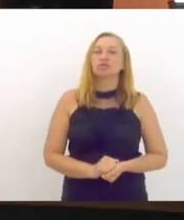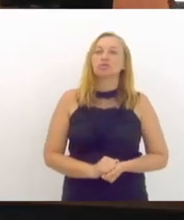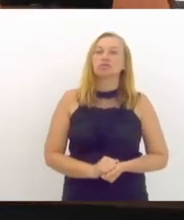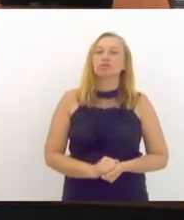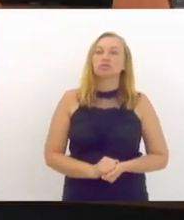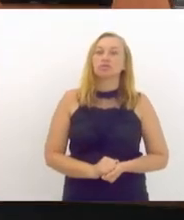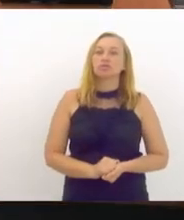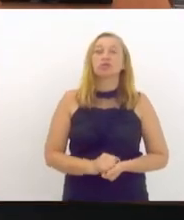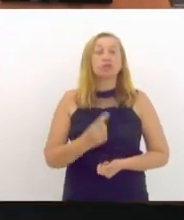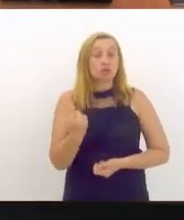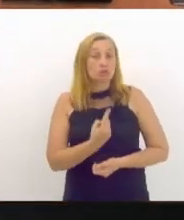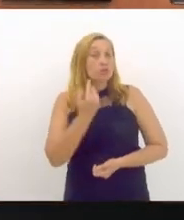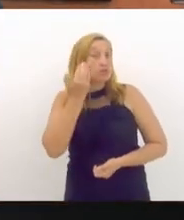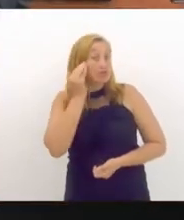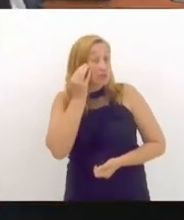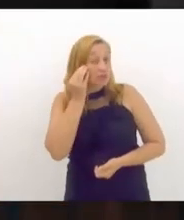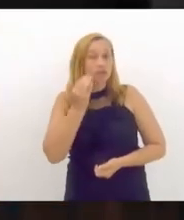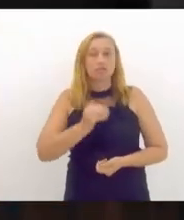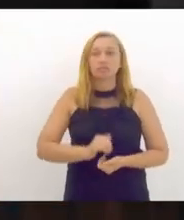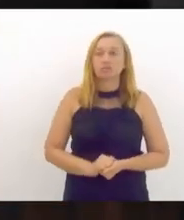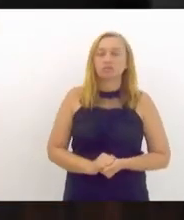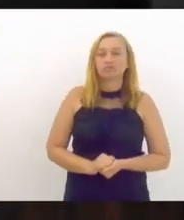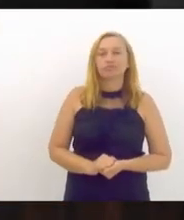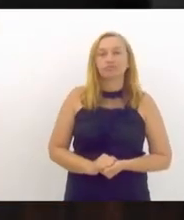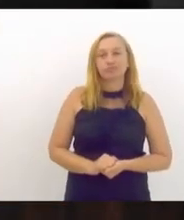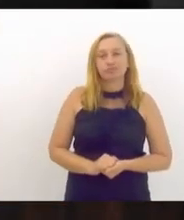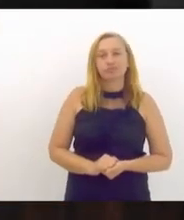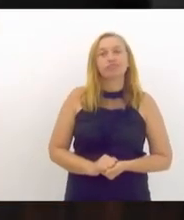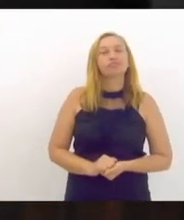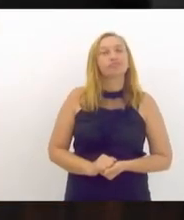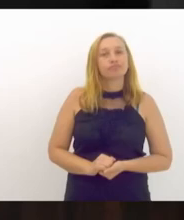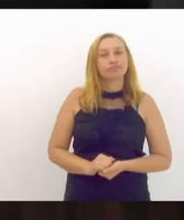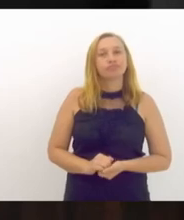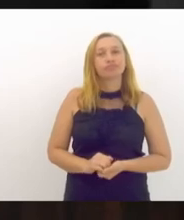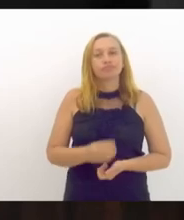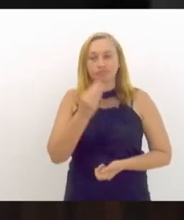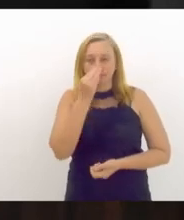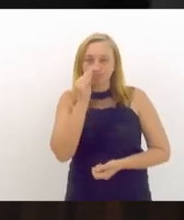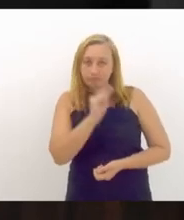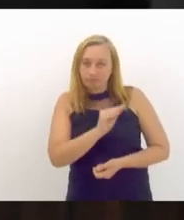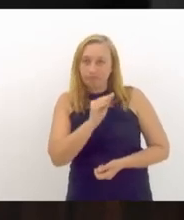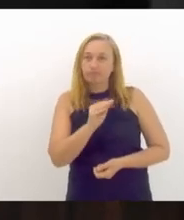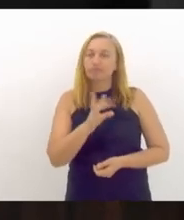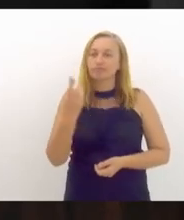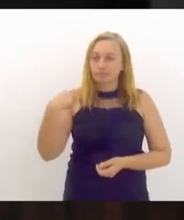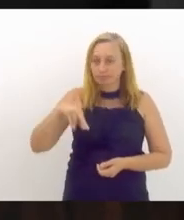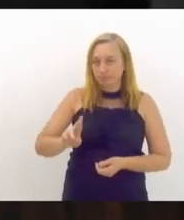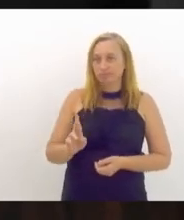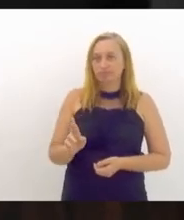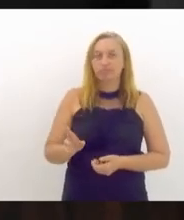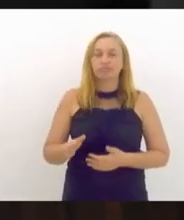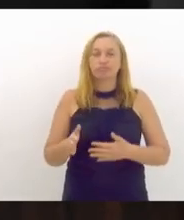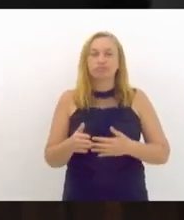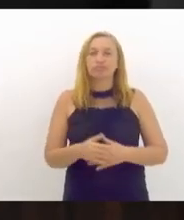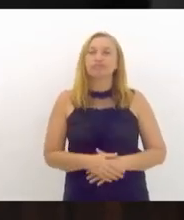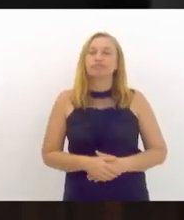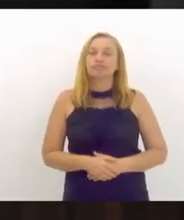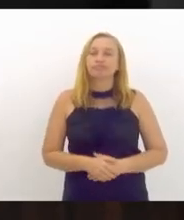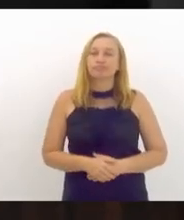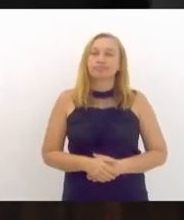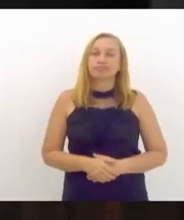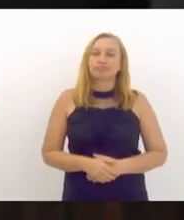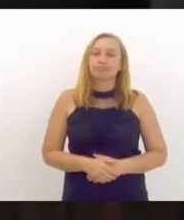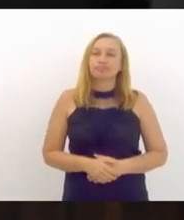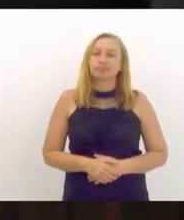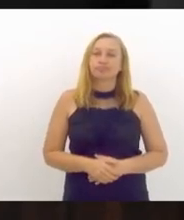em que nós entendemos que vai para além de intolerância, o desrespeito, o descaso, e trazer aí a